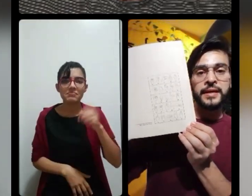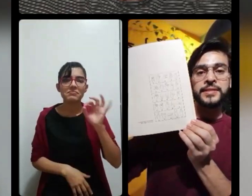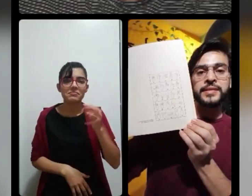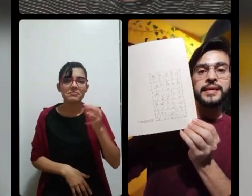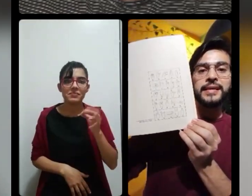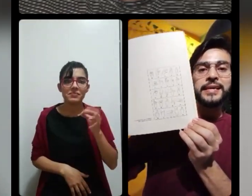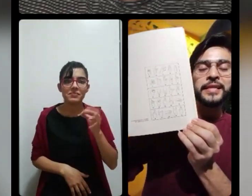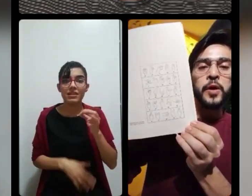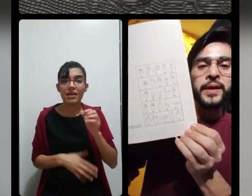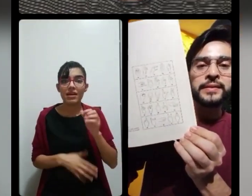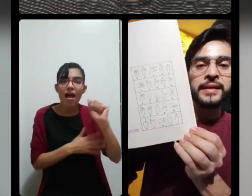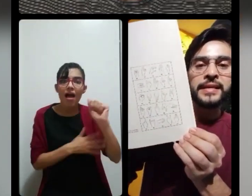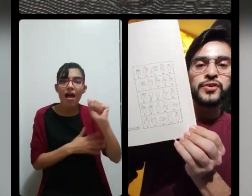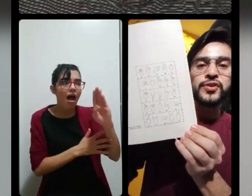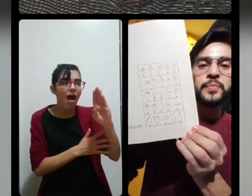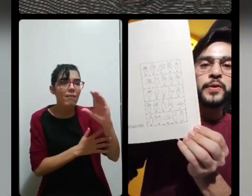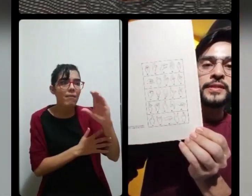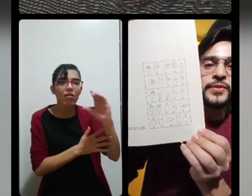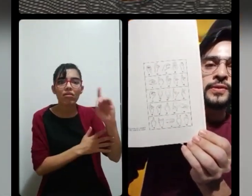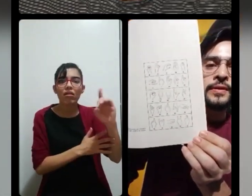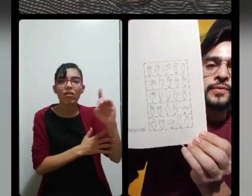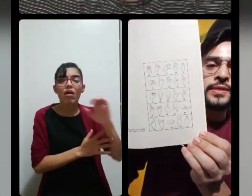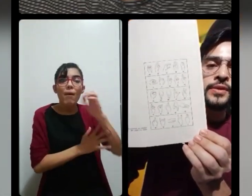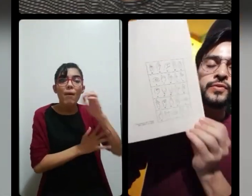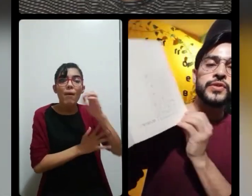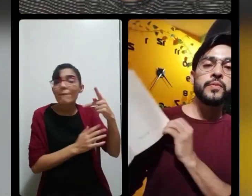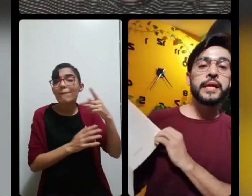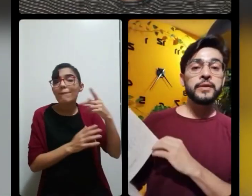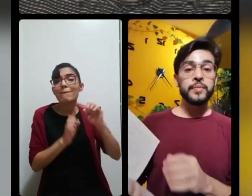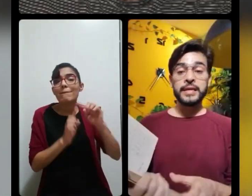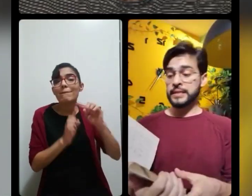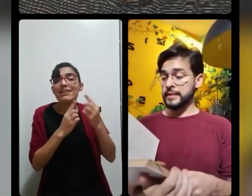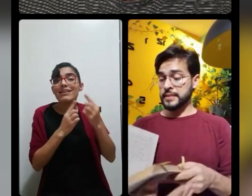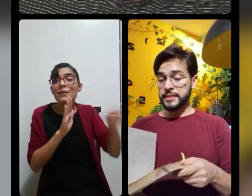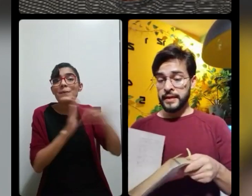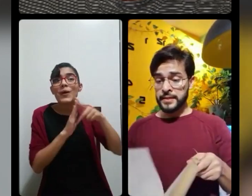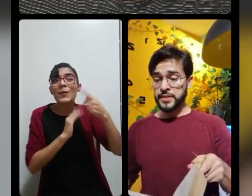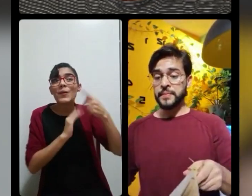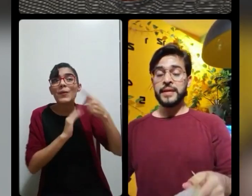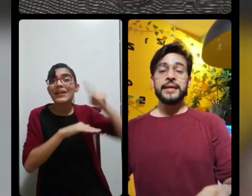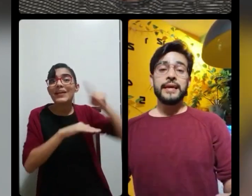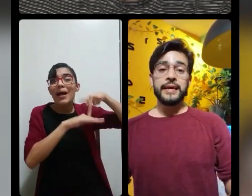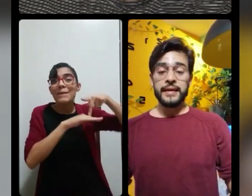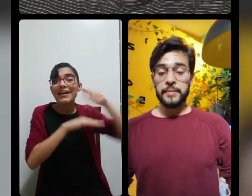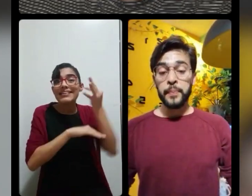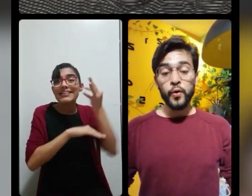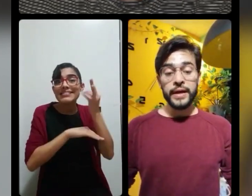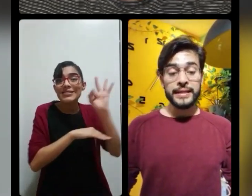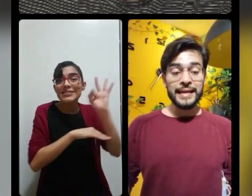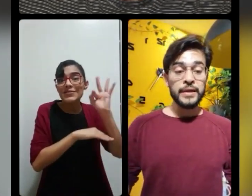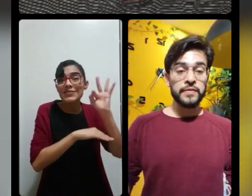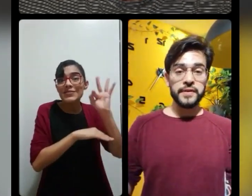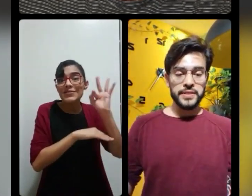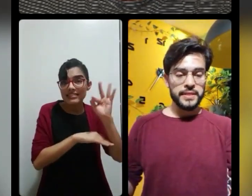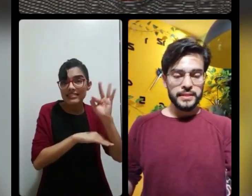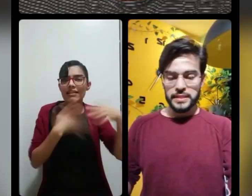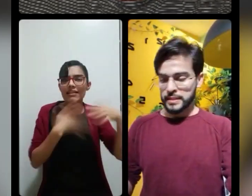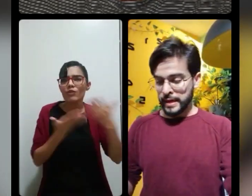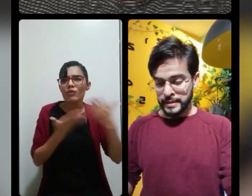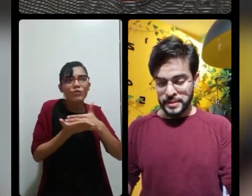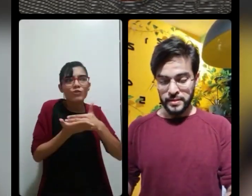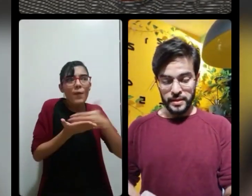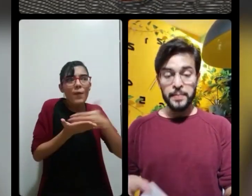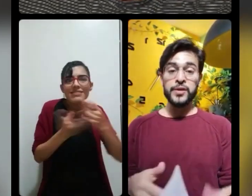francesa de sinais. Então, a partir daqui, a gente já pode discutir algumas questões sobre a língua brasileira de sinais. Por que da língua